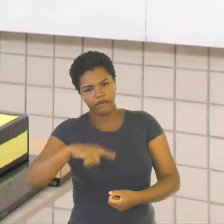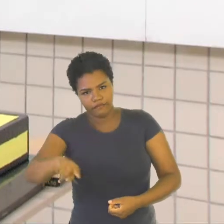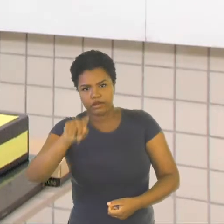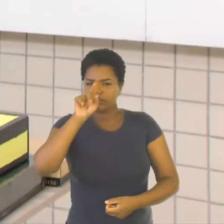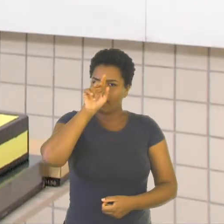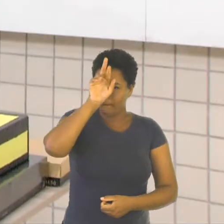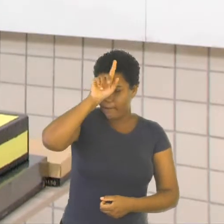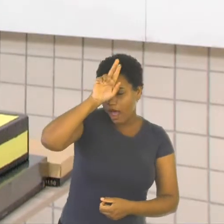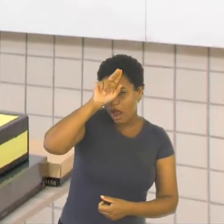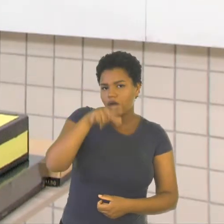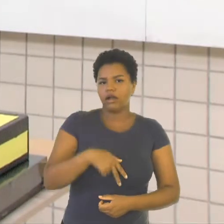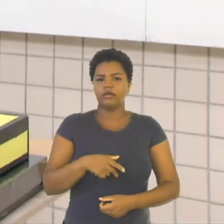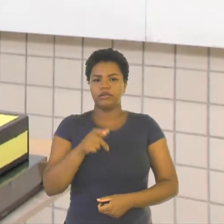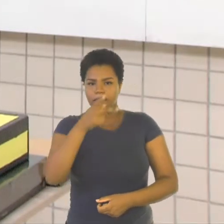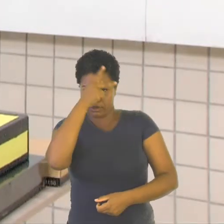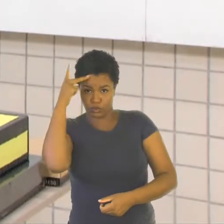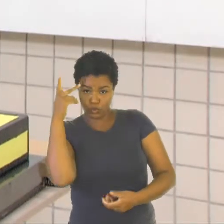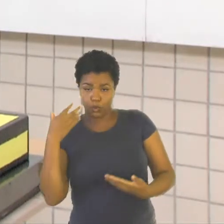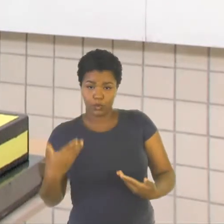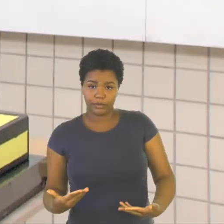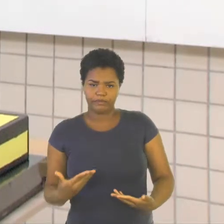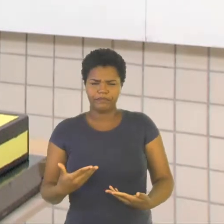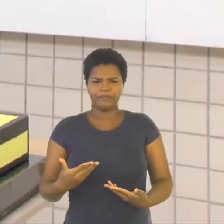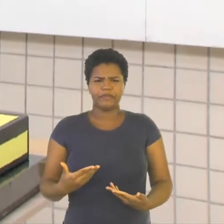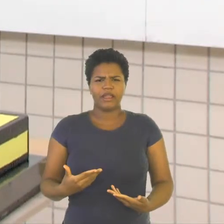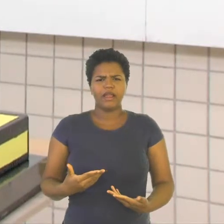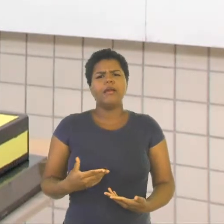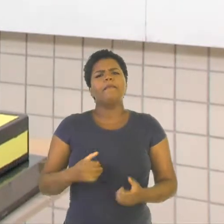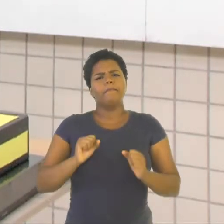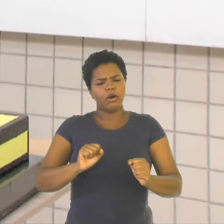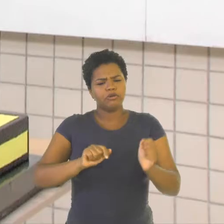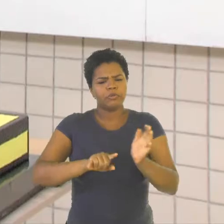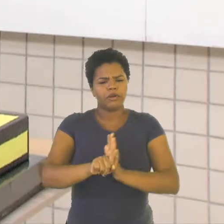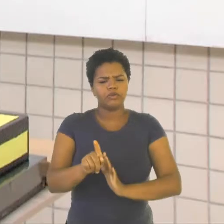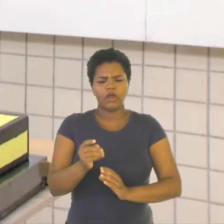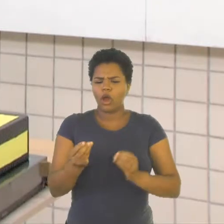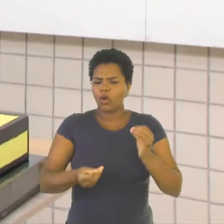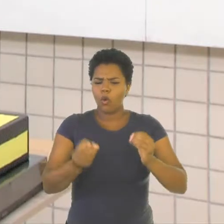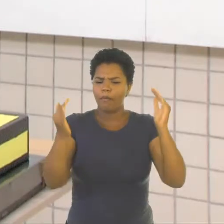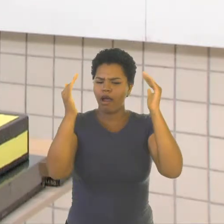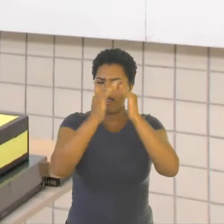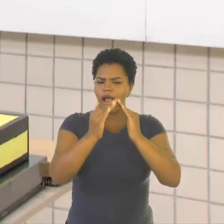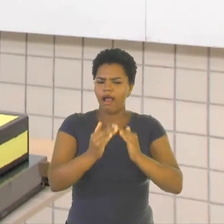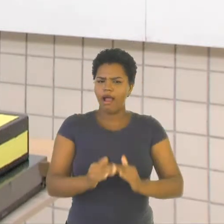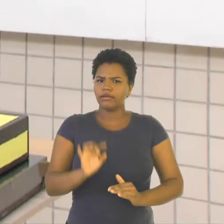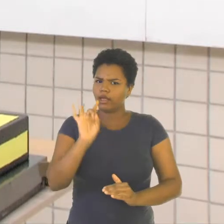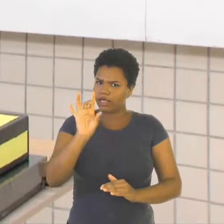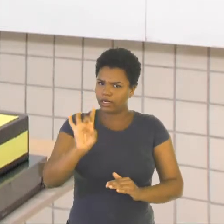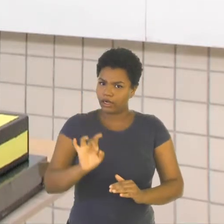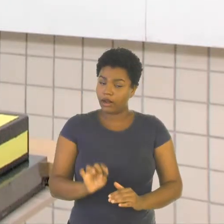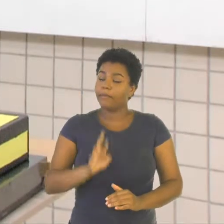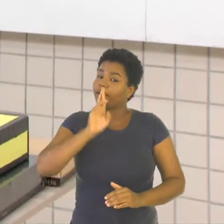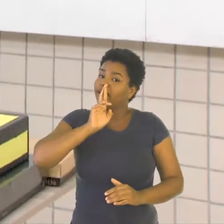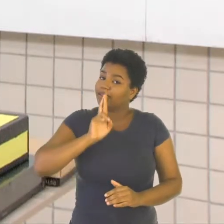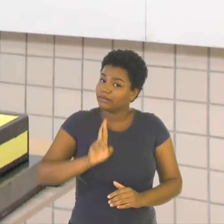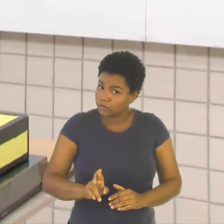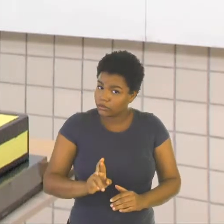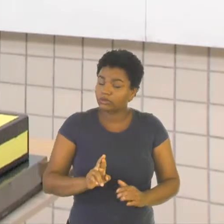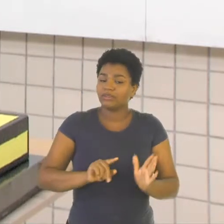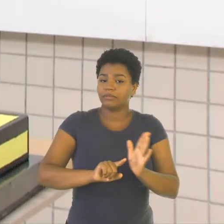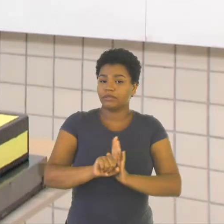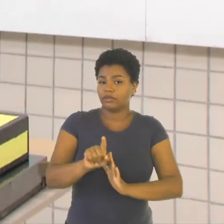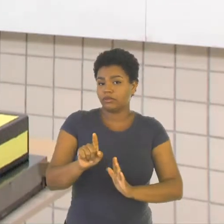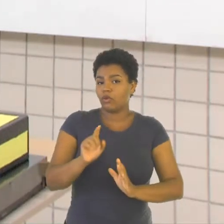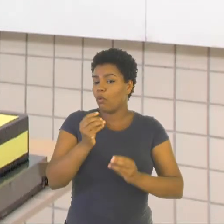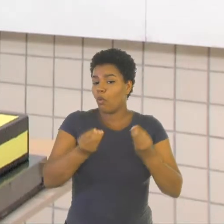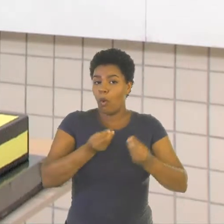gente. Poderíamos perguntar como era a casa de cada um, certo? E para eu responder essa pergunta, como é a casa de